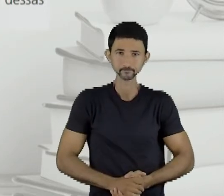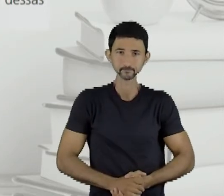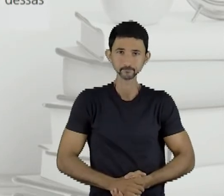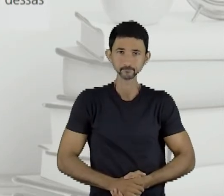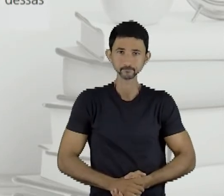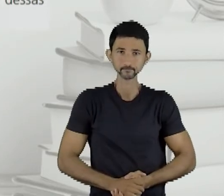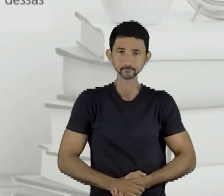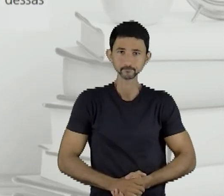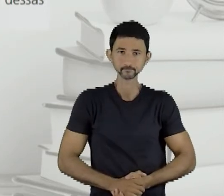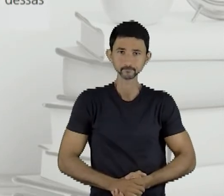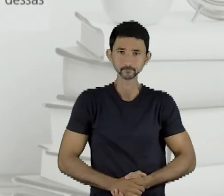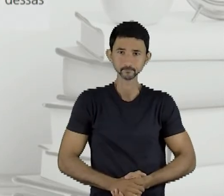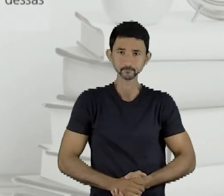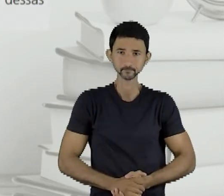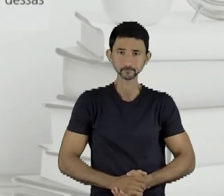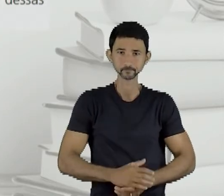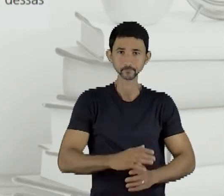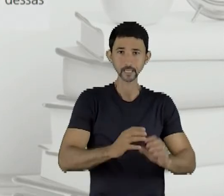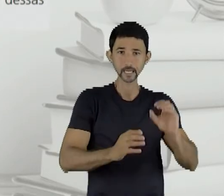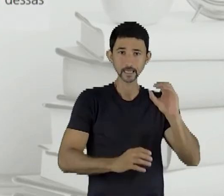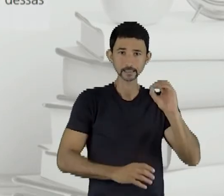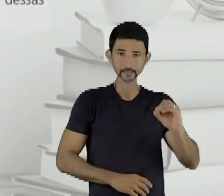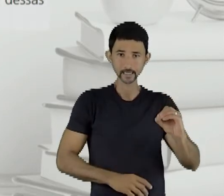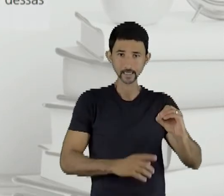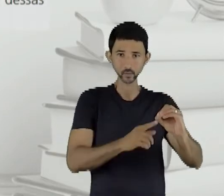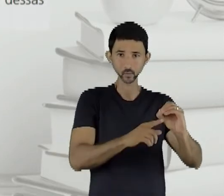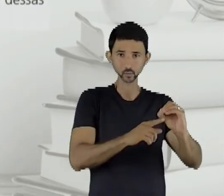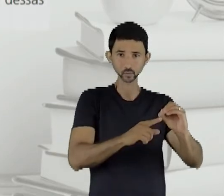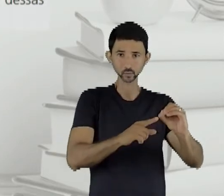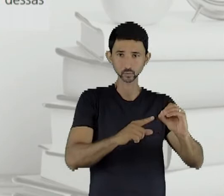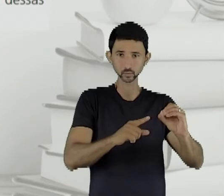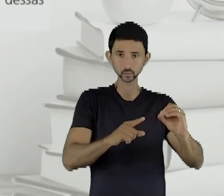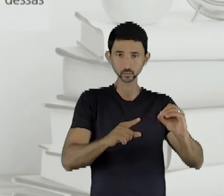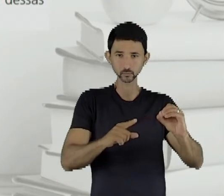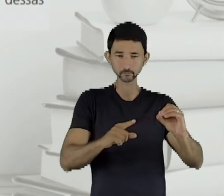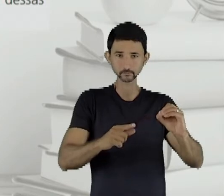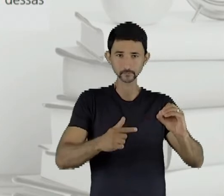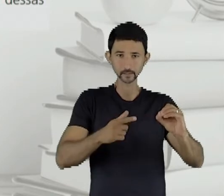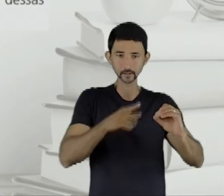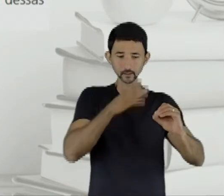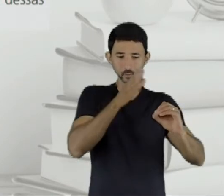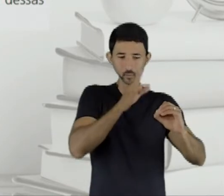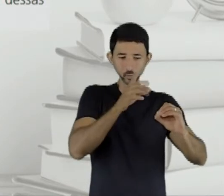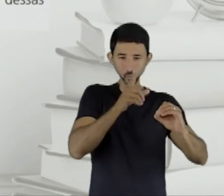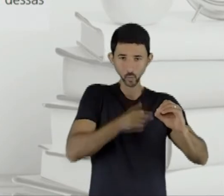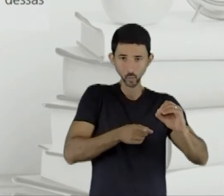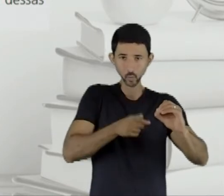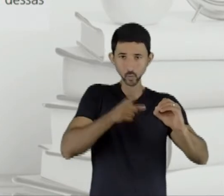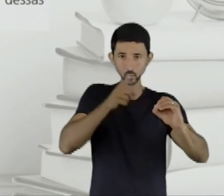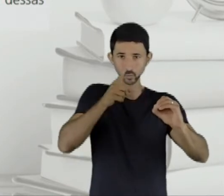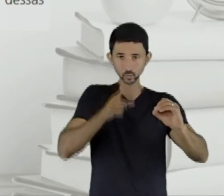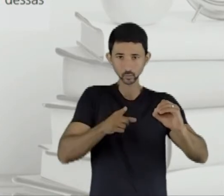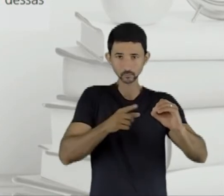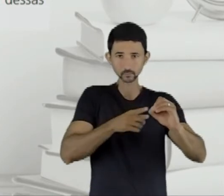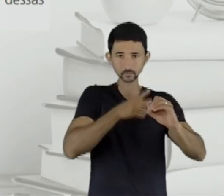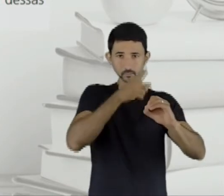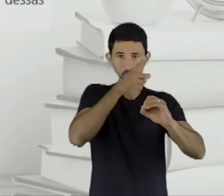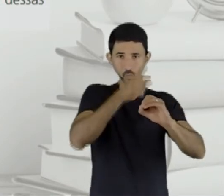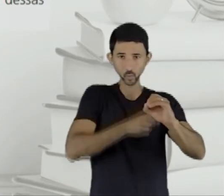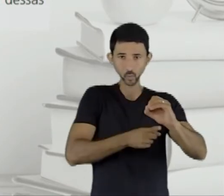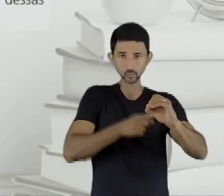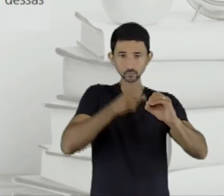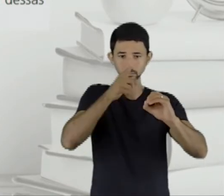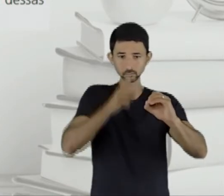direita, e do 0 até aquele segundo traço, considerando o primeiro traço no 0, esse tamanho